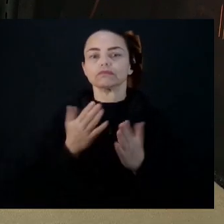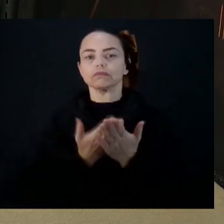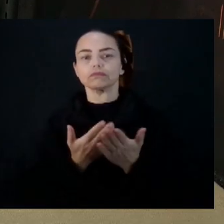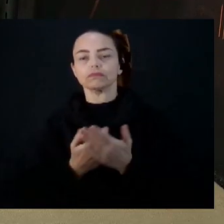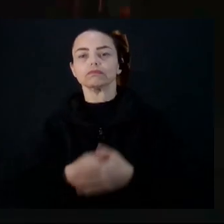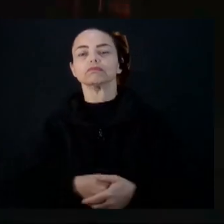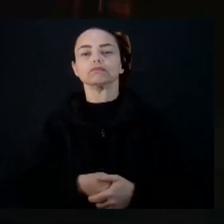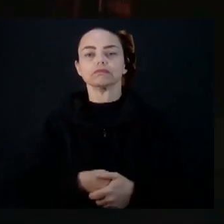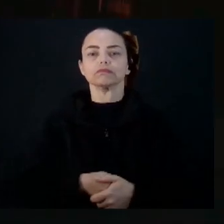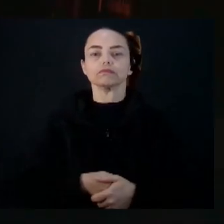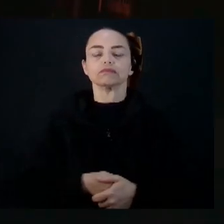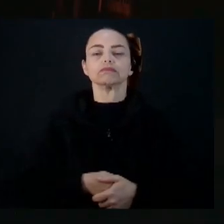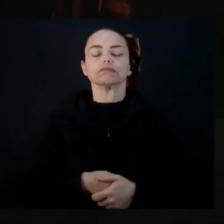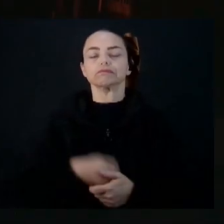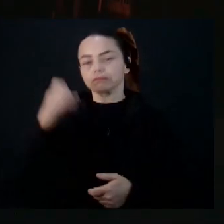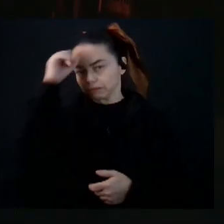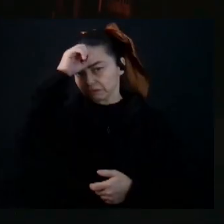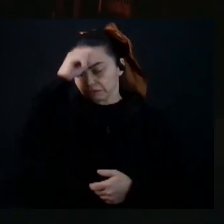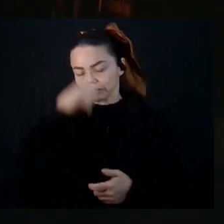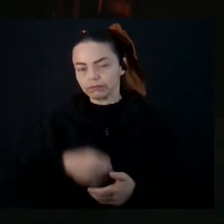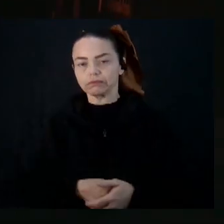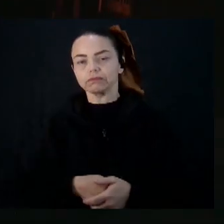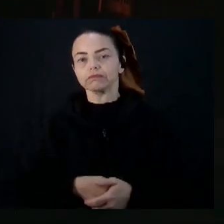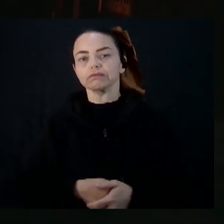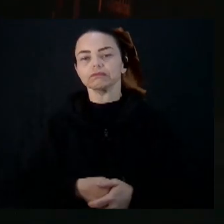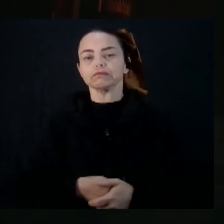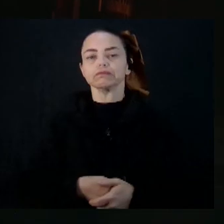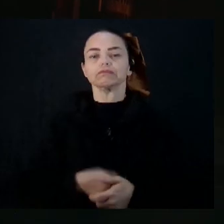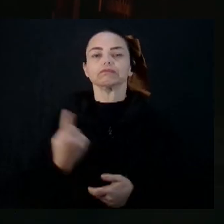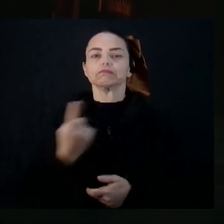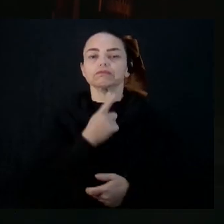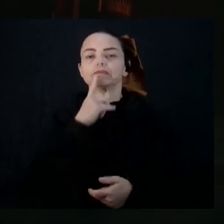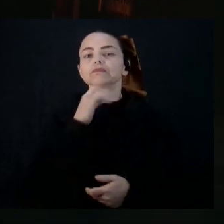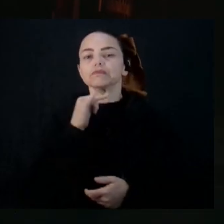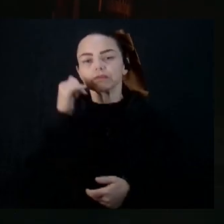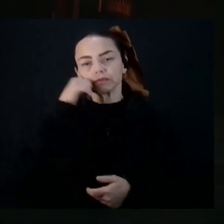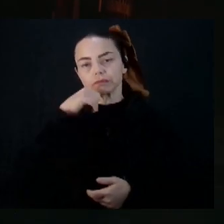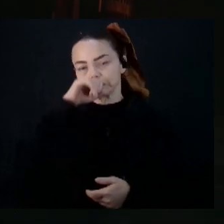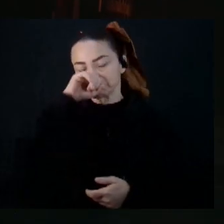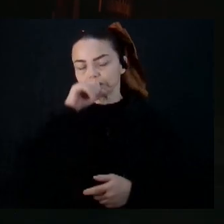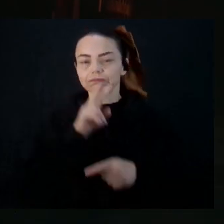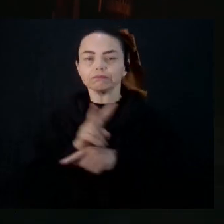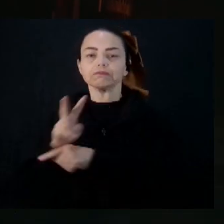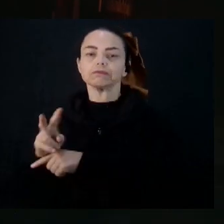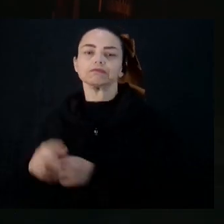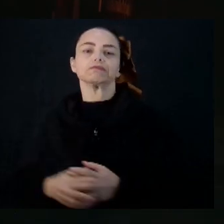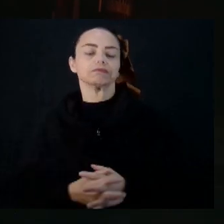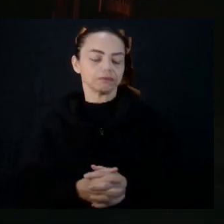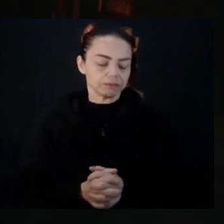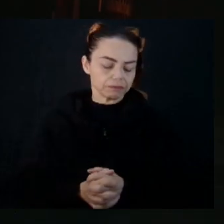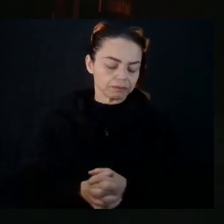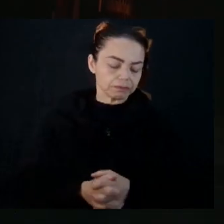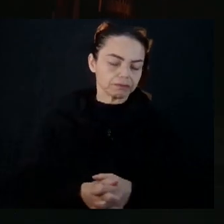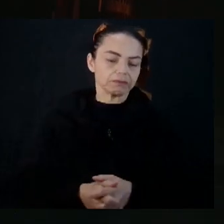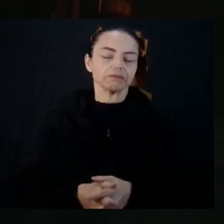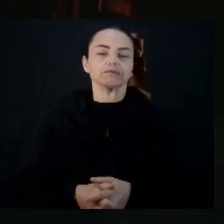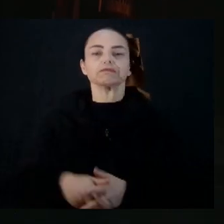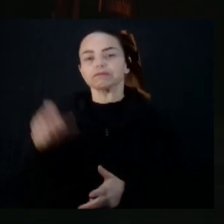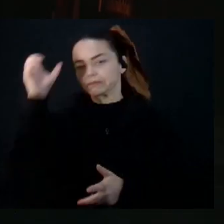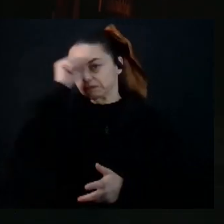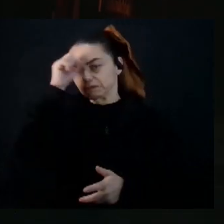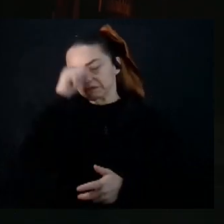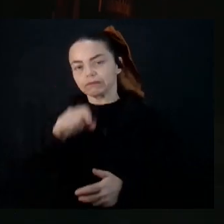Quanto aprendizado, hein, gente? Olha aí, nós, né, pais, mães, cuidadores, aprendendo a